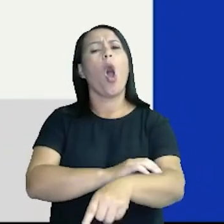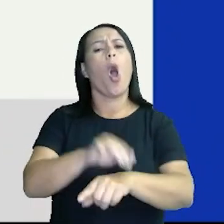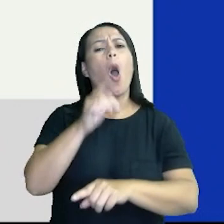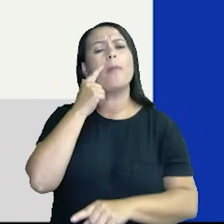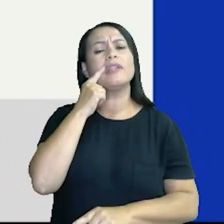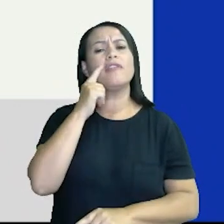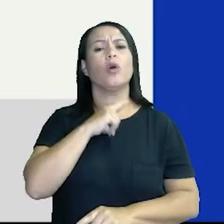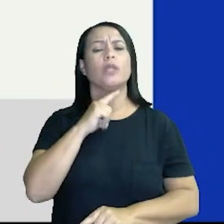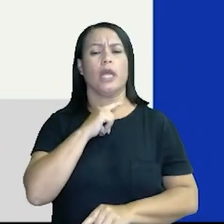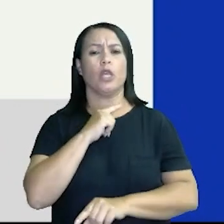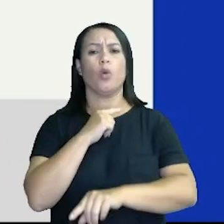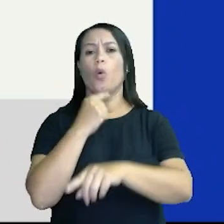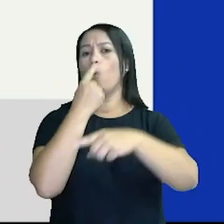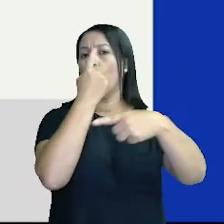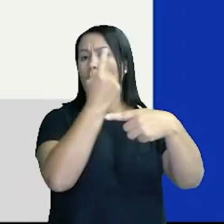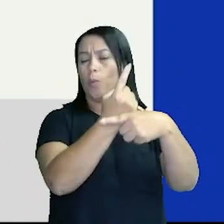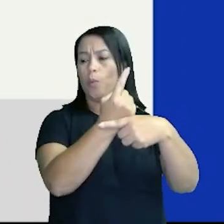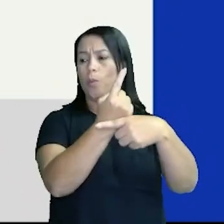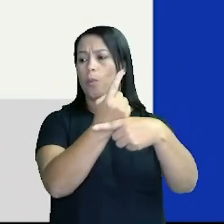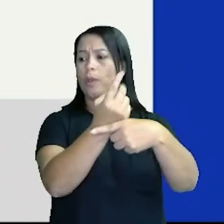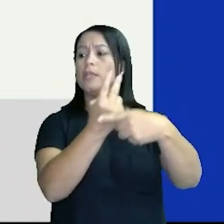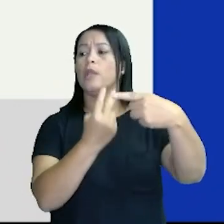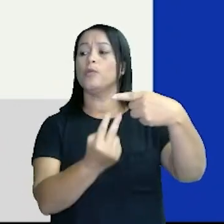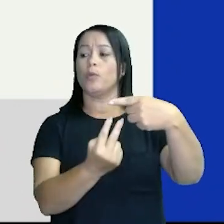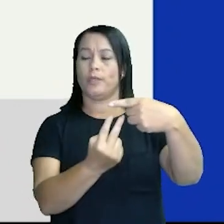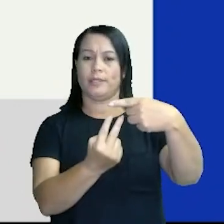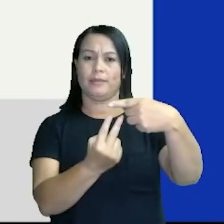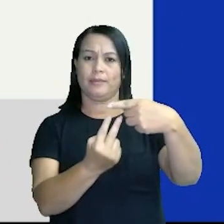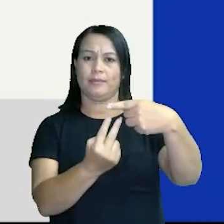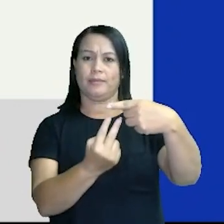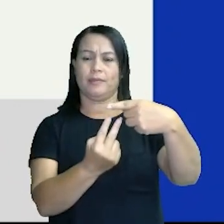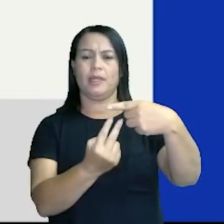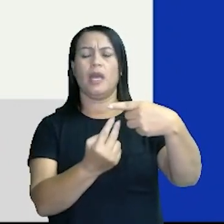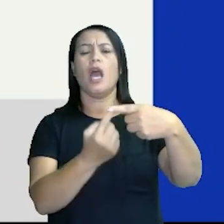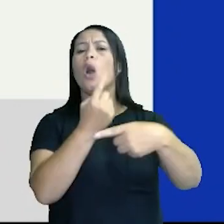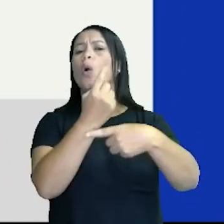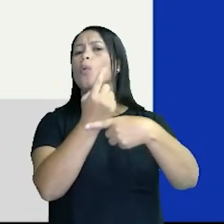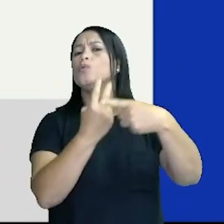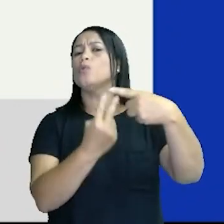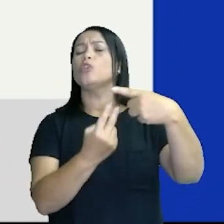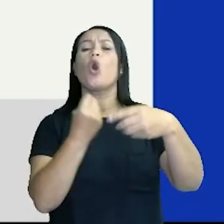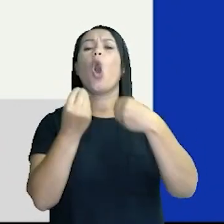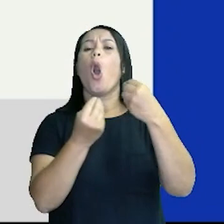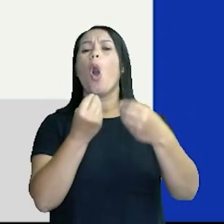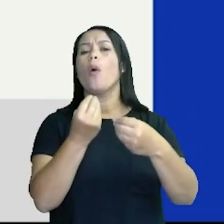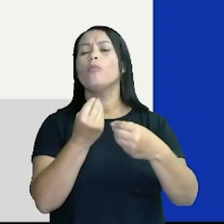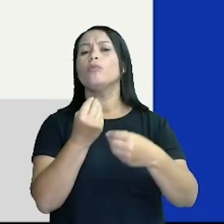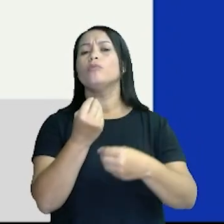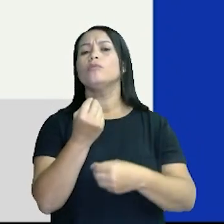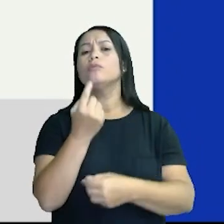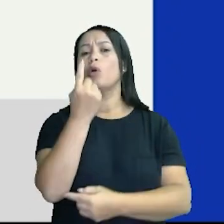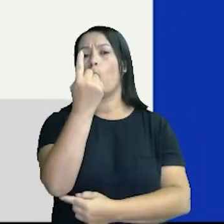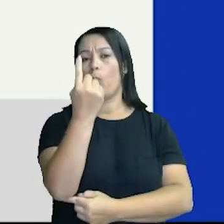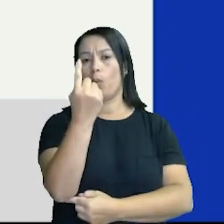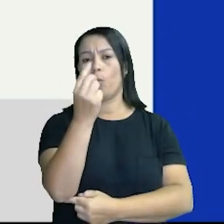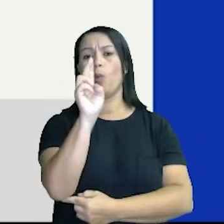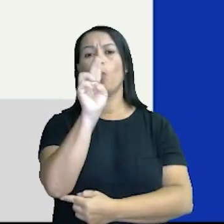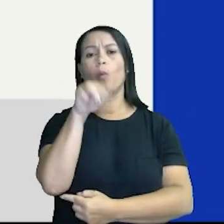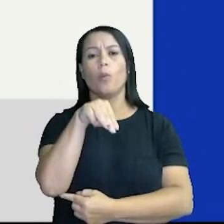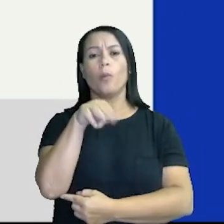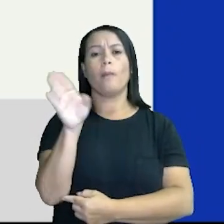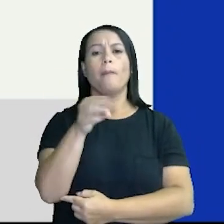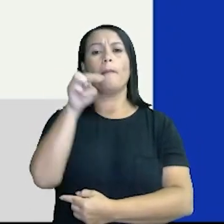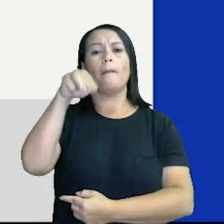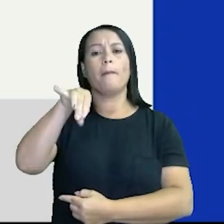ó. Eu tenho 1 e tenho 2, não é isso? Então, como é que se lê? 1/2,